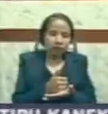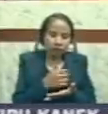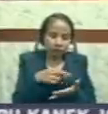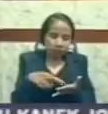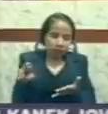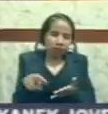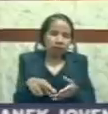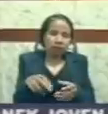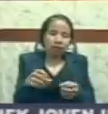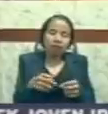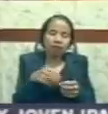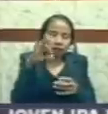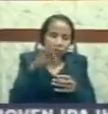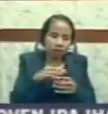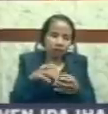votar para a linha.